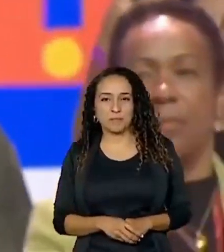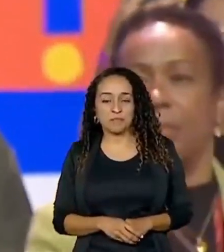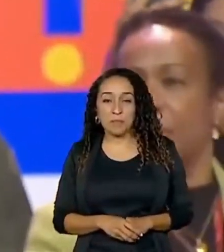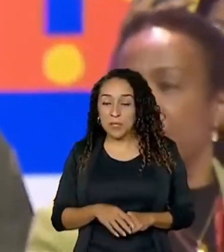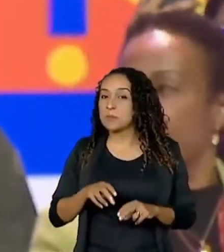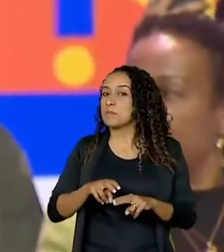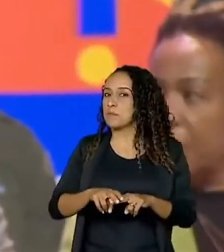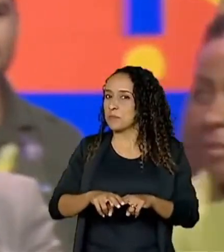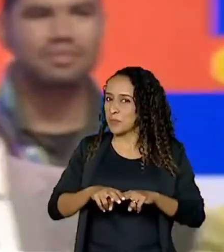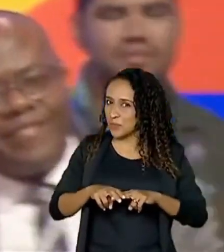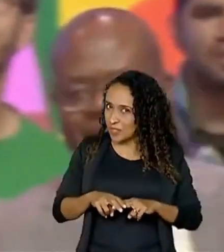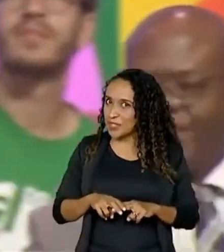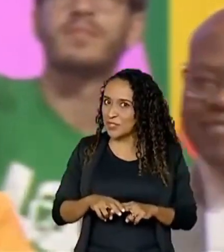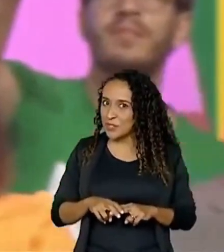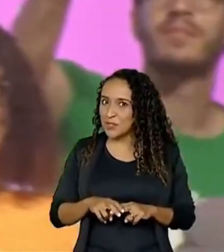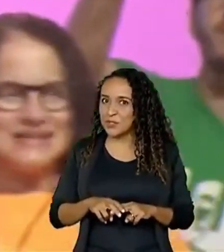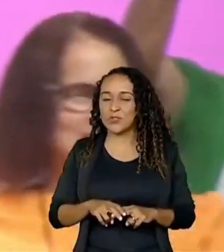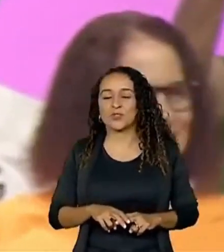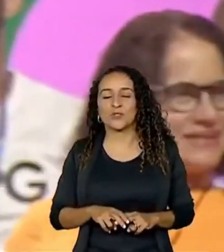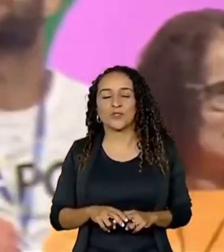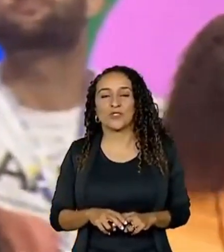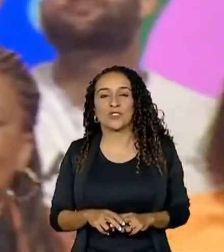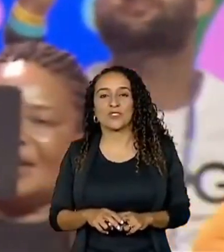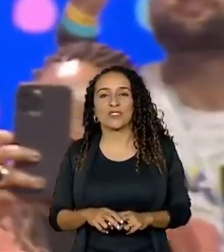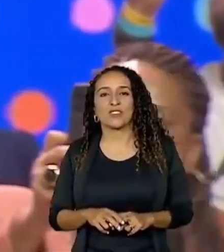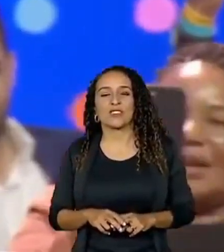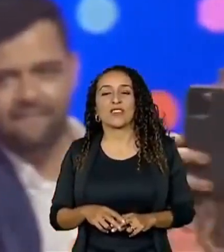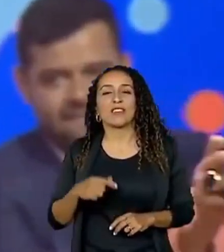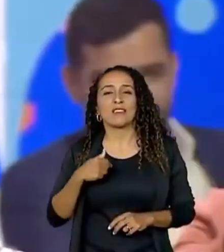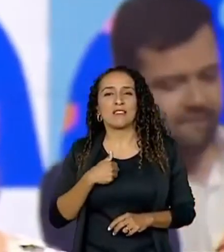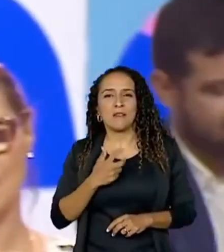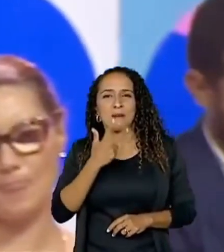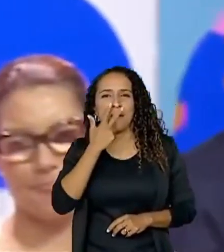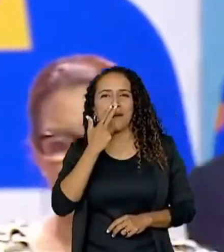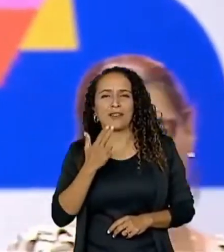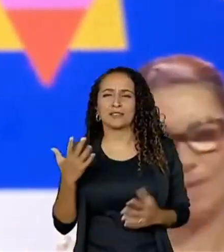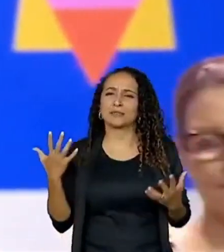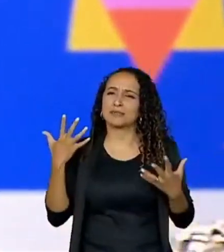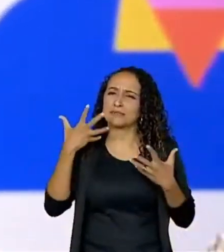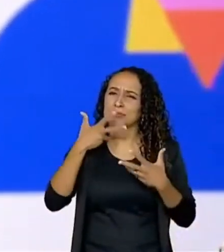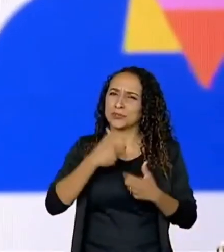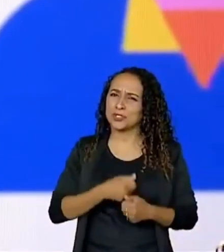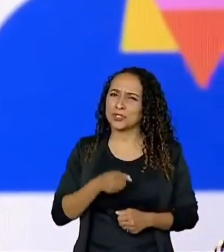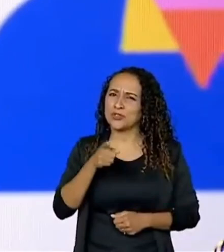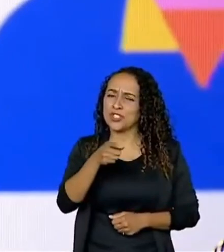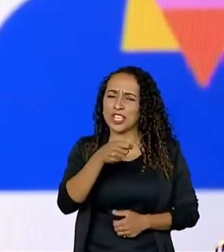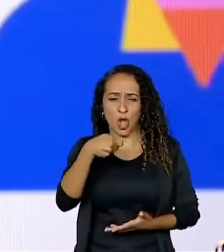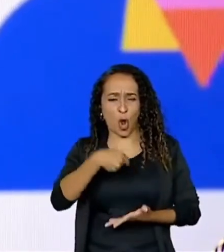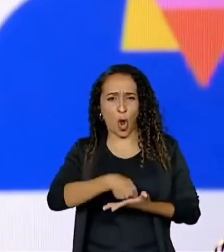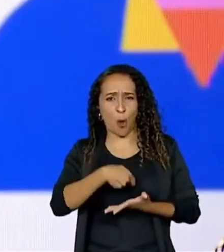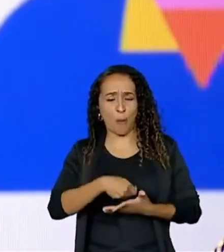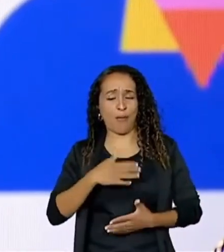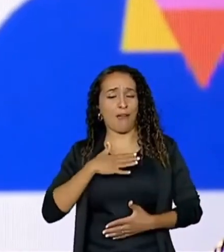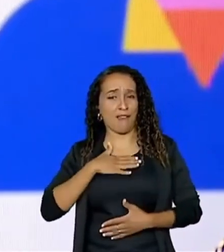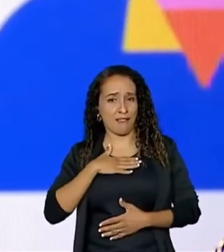por isso que eu acho muito bonito vocês cobrarem de mim.